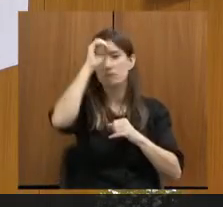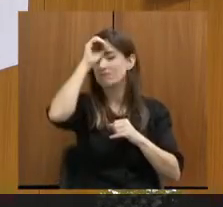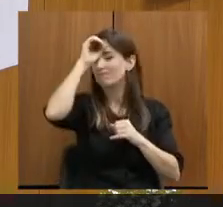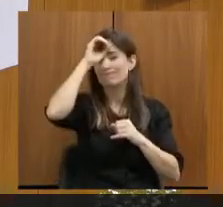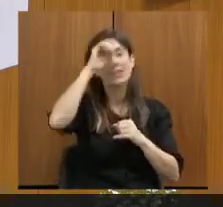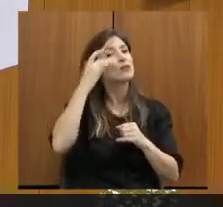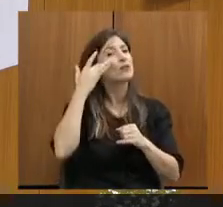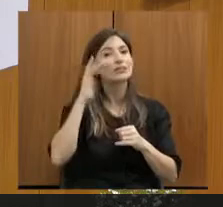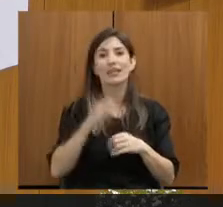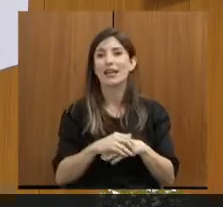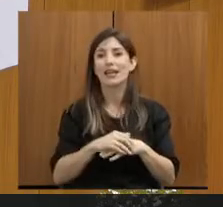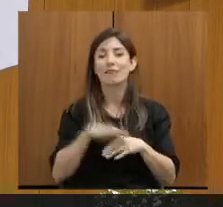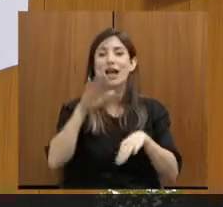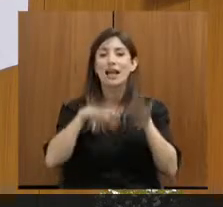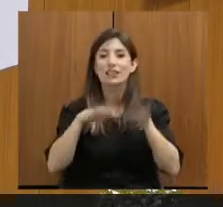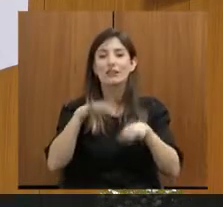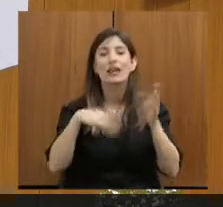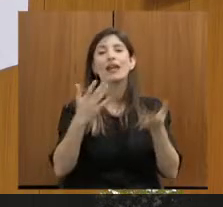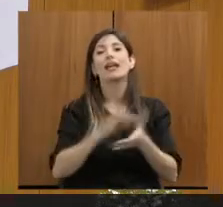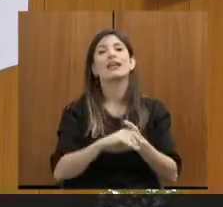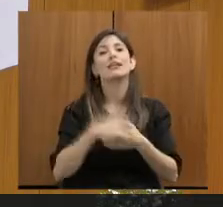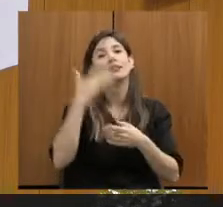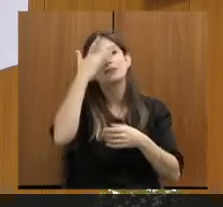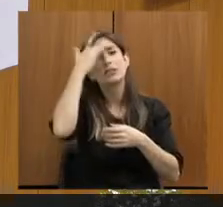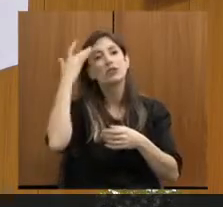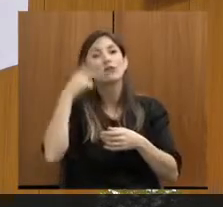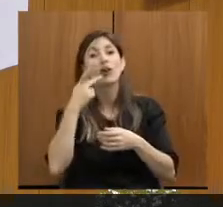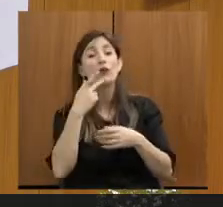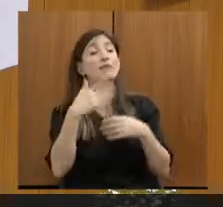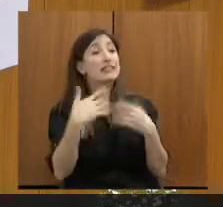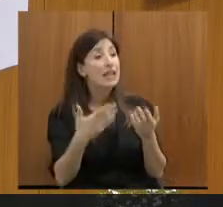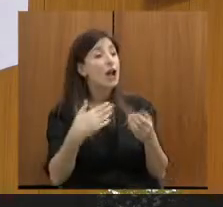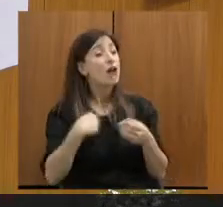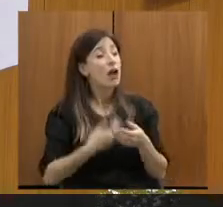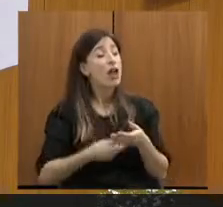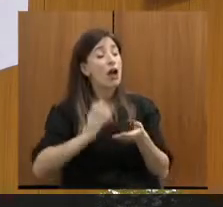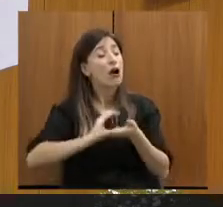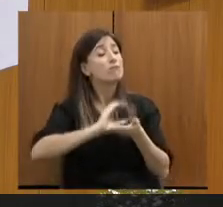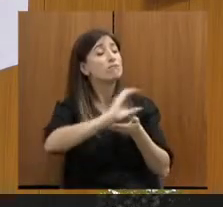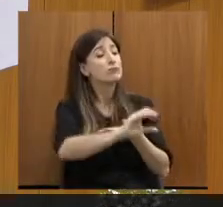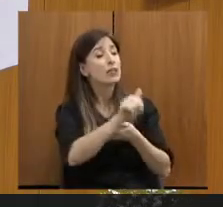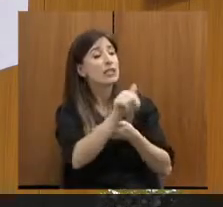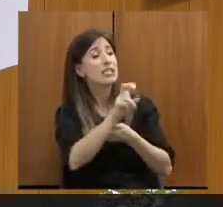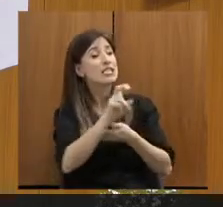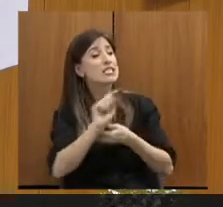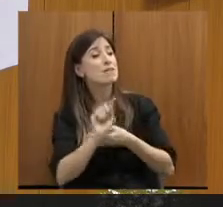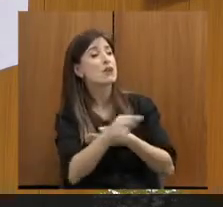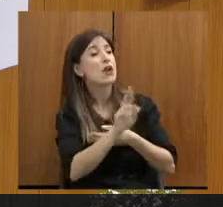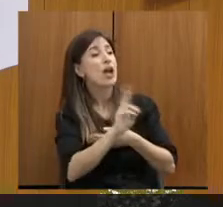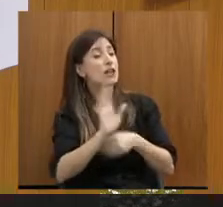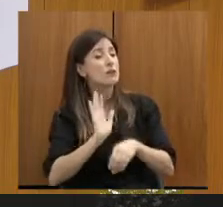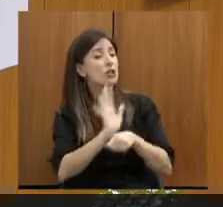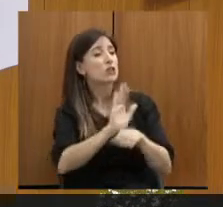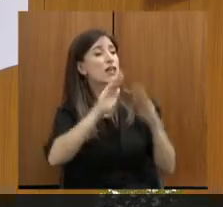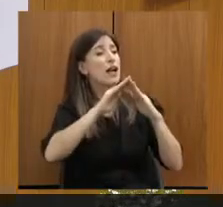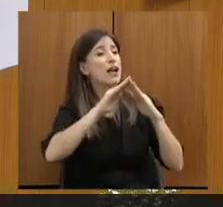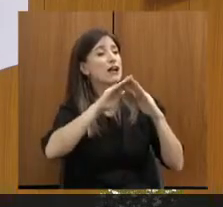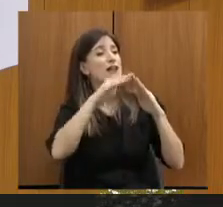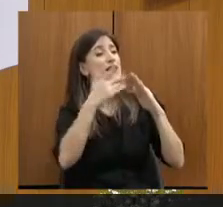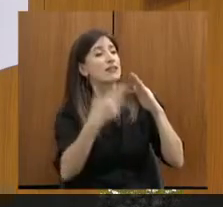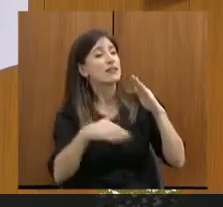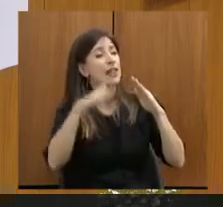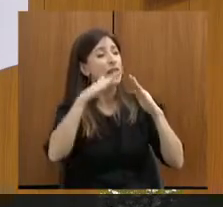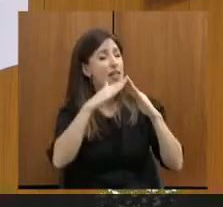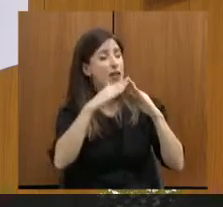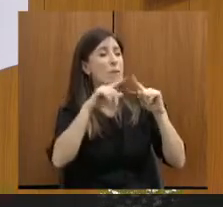vou eu vou te dar 15000 reais para ajudar no seu terreiro mas eu vou colocar ele aqui no alto porque aqui é o edital você não alcança